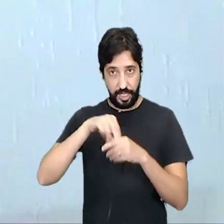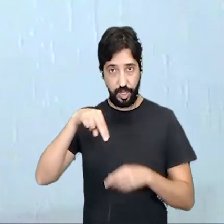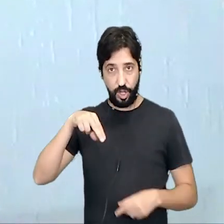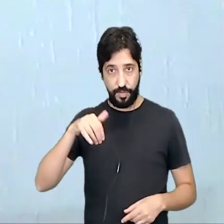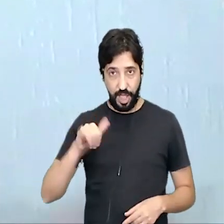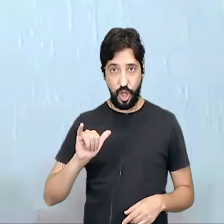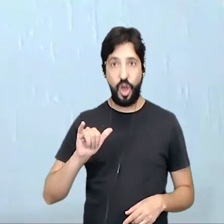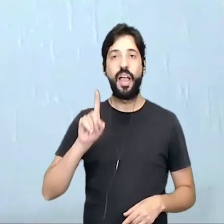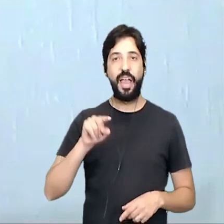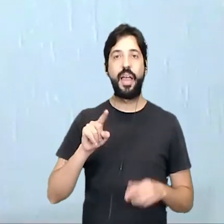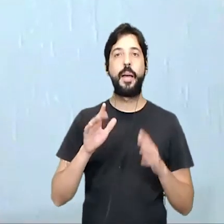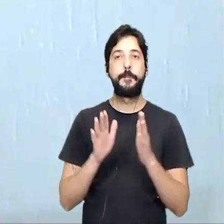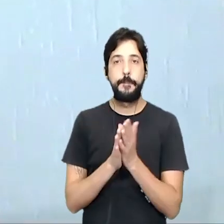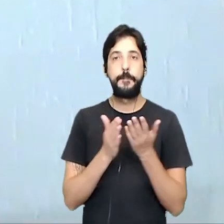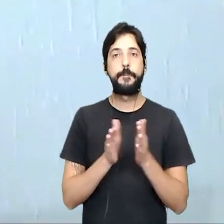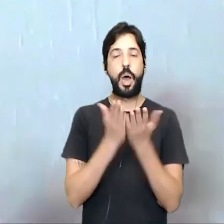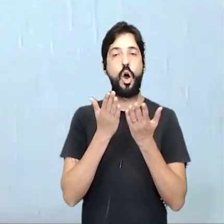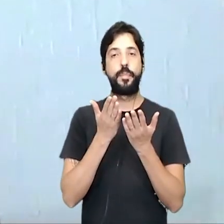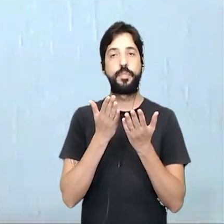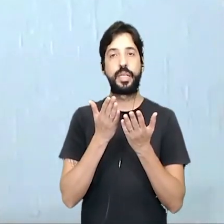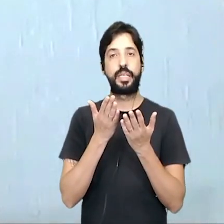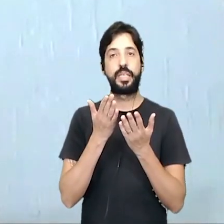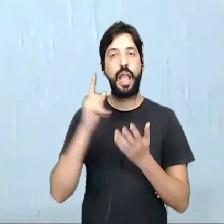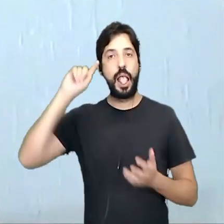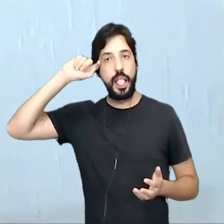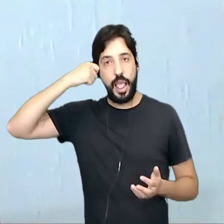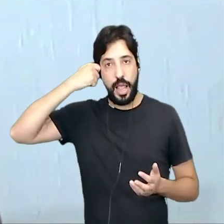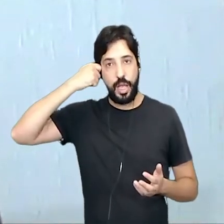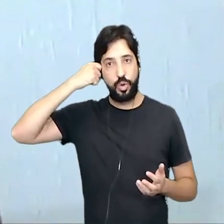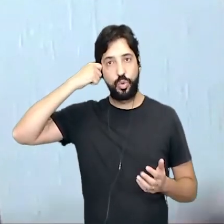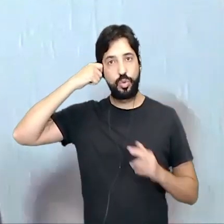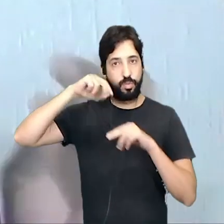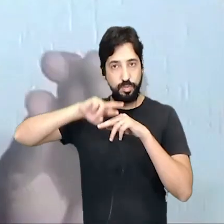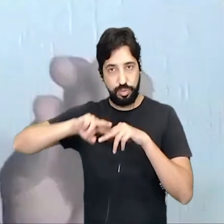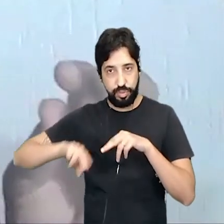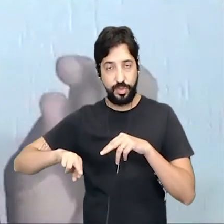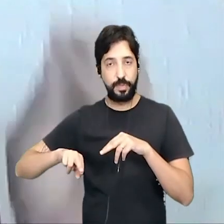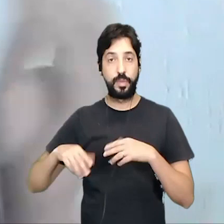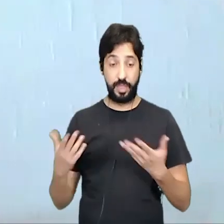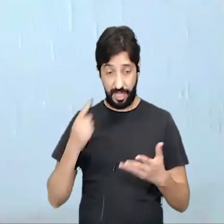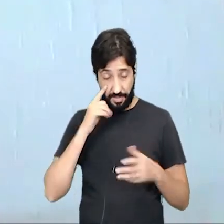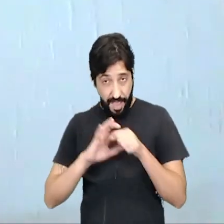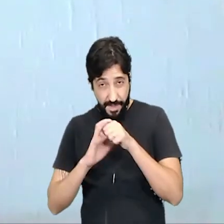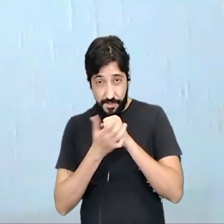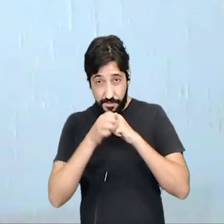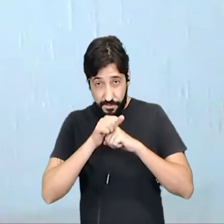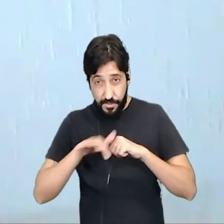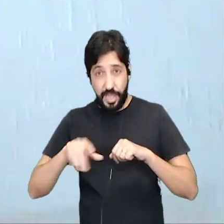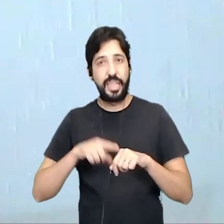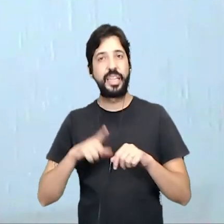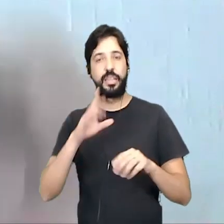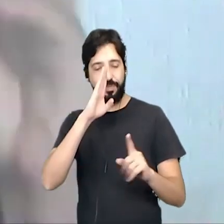York eram pobres e não brancos. Então, essa desgraça desse